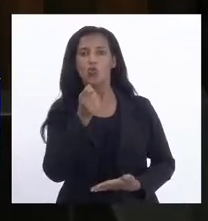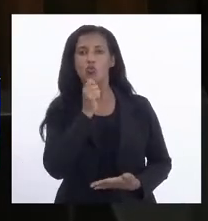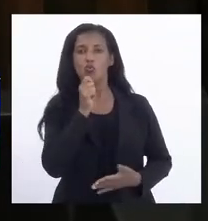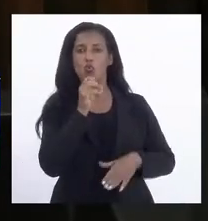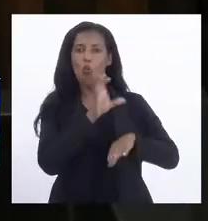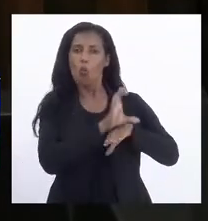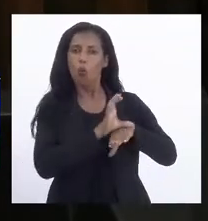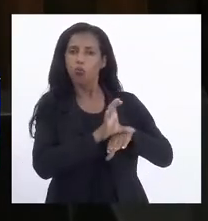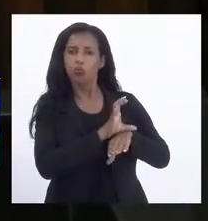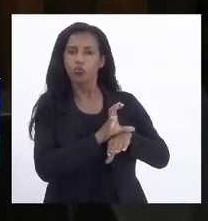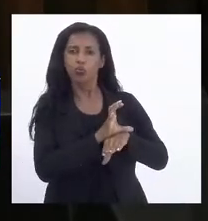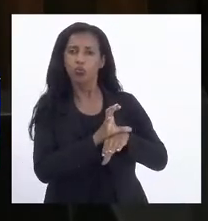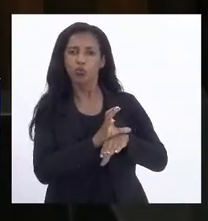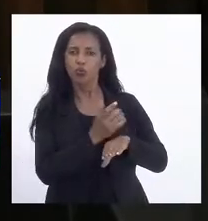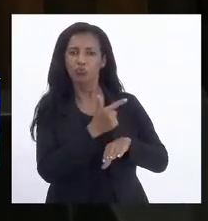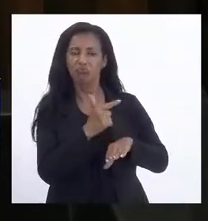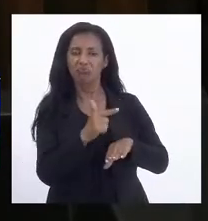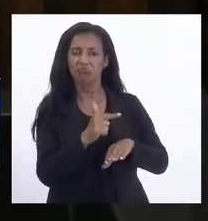inconstitucionais,